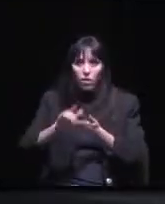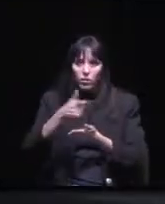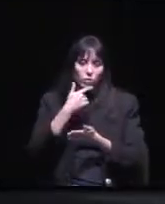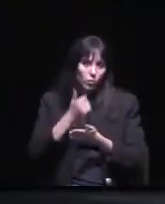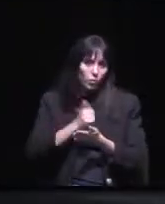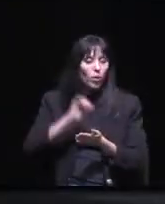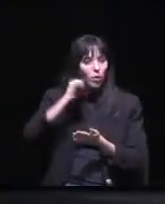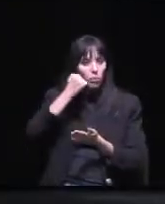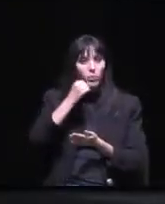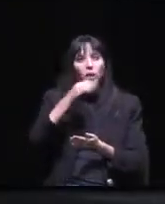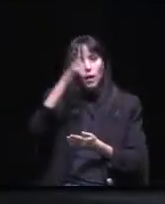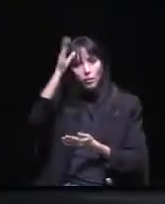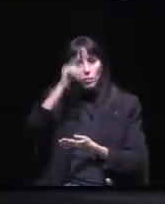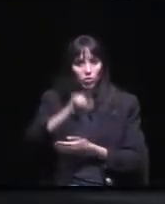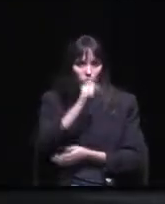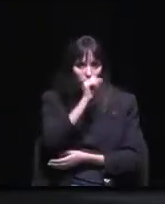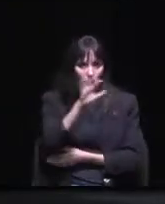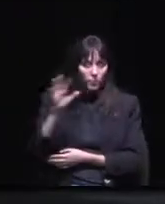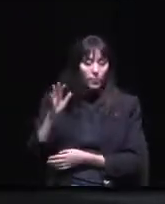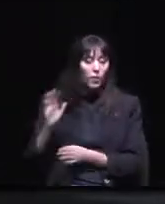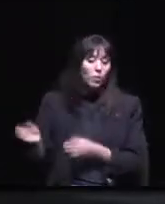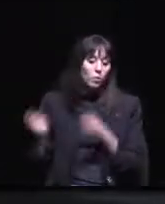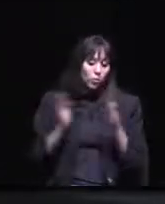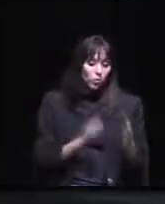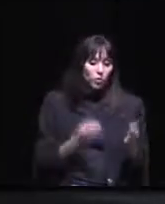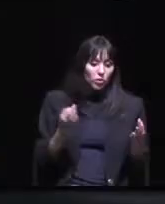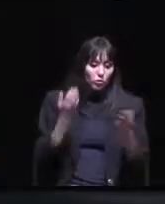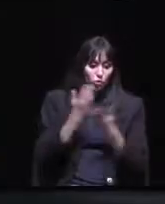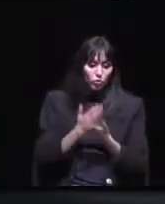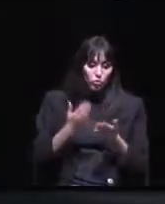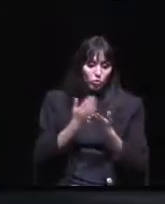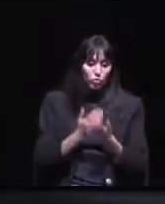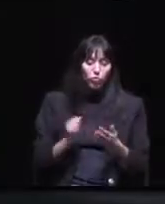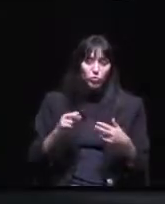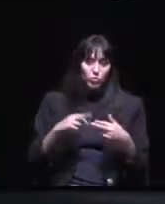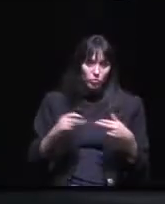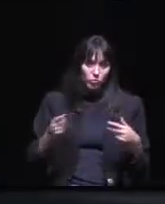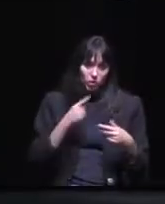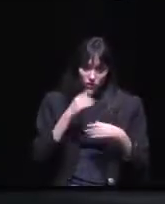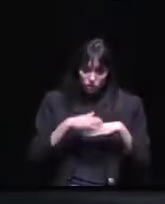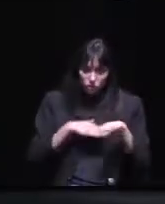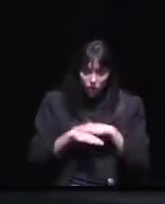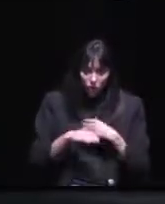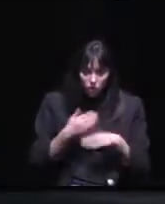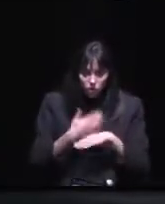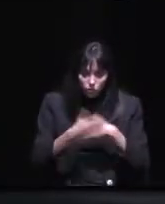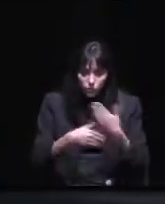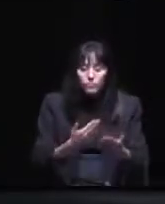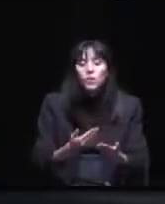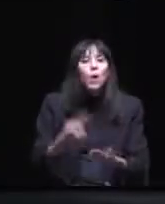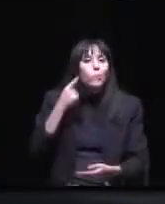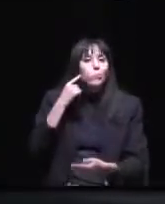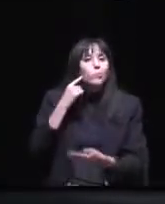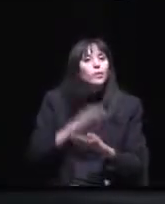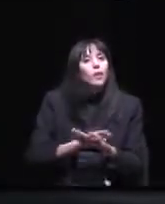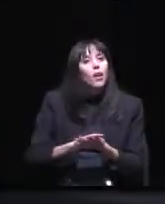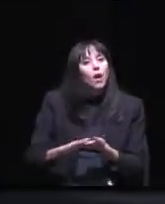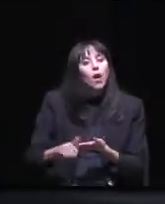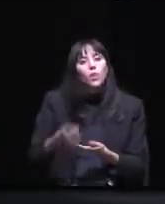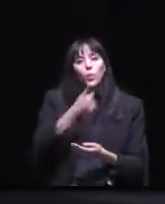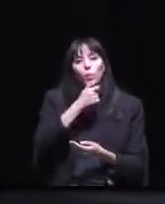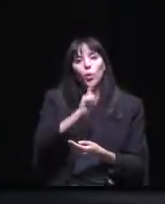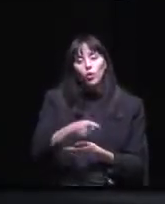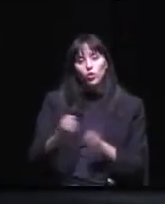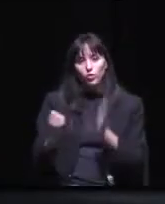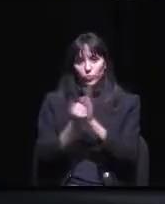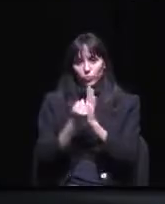e a flora. Por outro lado, apesar dos estudos que o Executivo disse que estava a fazer, não sabe mais nada sobre uma eventual